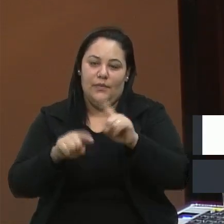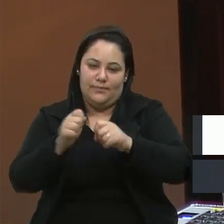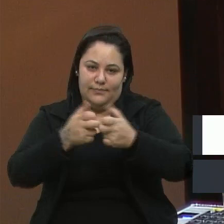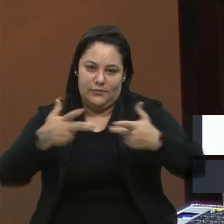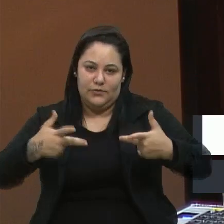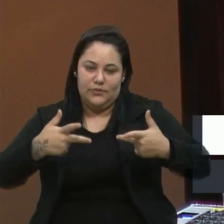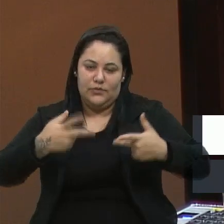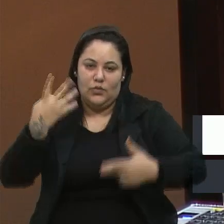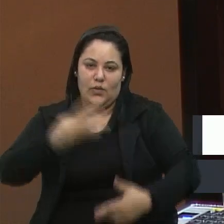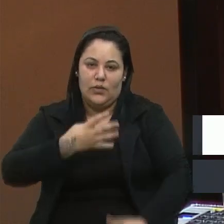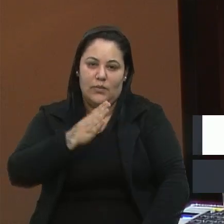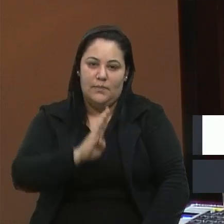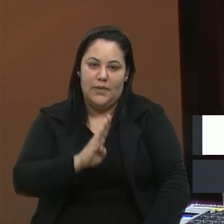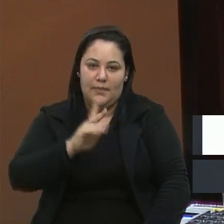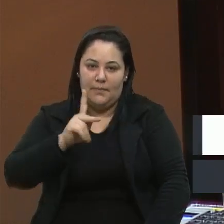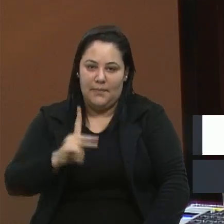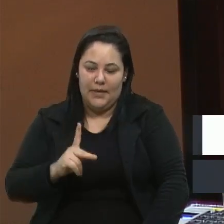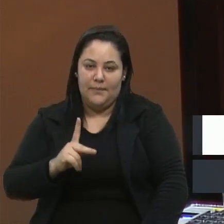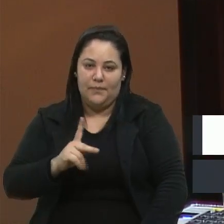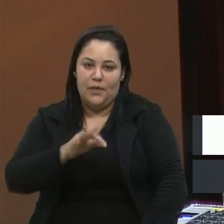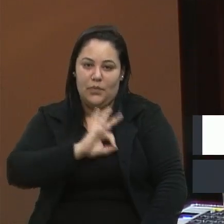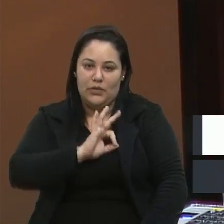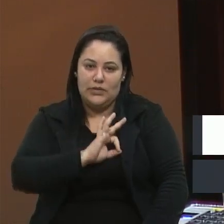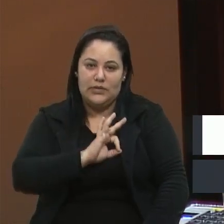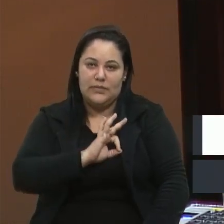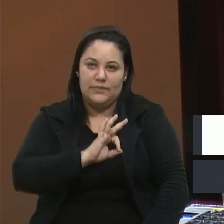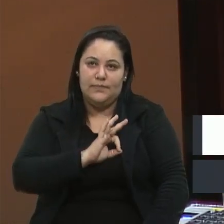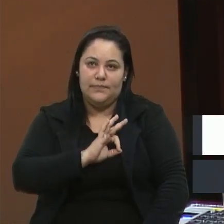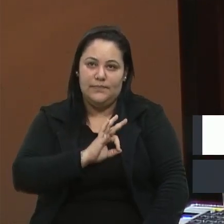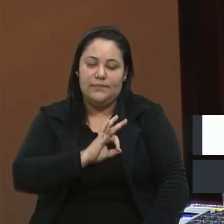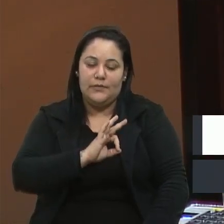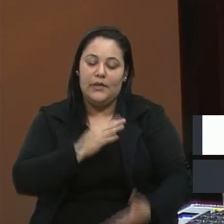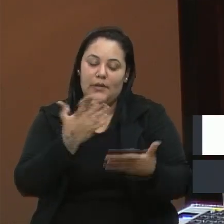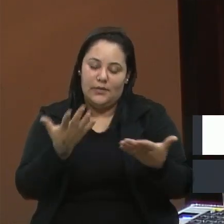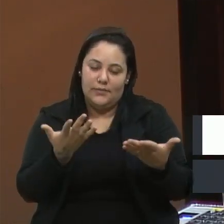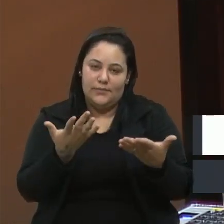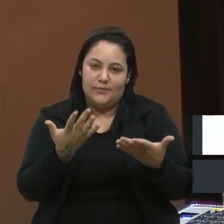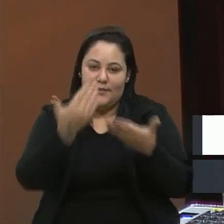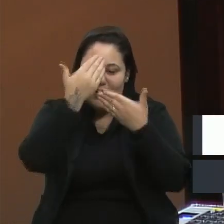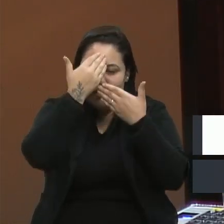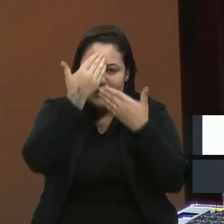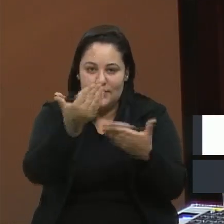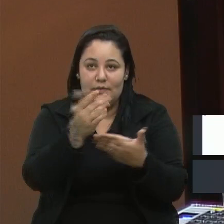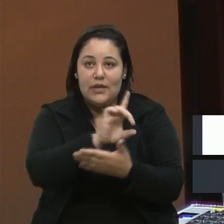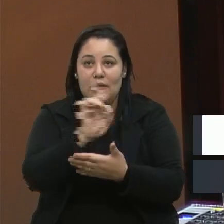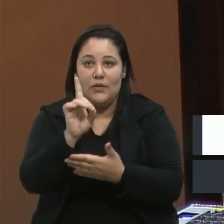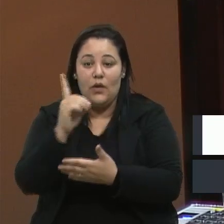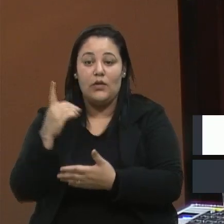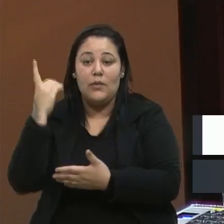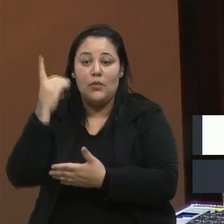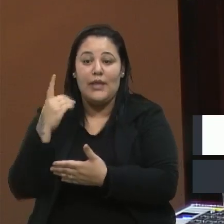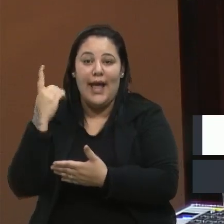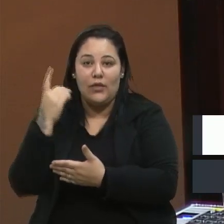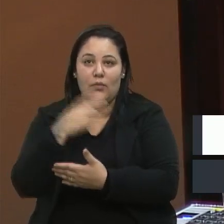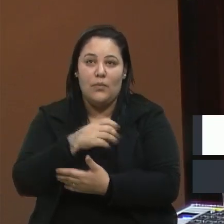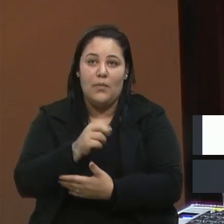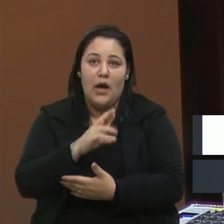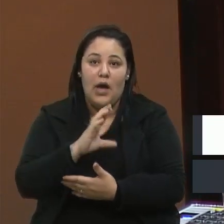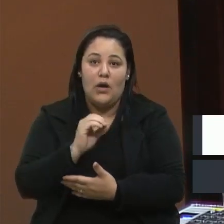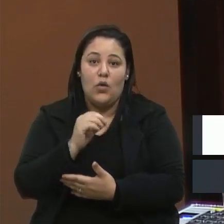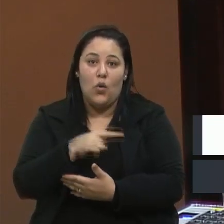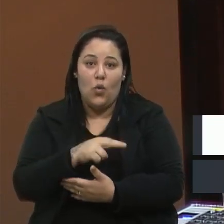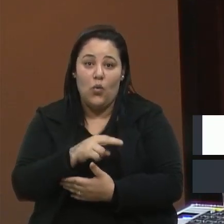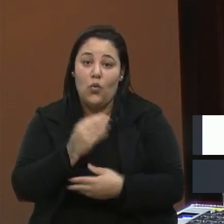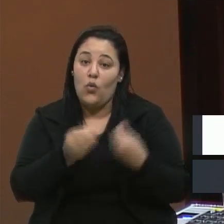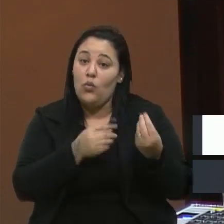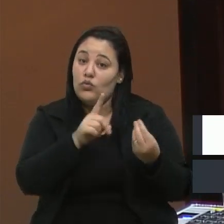Choque aí de R$150 mil. Então, aqui cabe ao agradecimento, não ao deputado Marcon, porque, que nem o senhor falou, é dinheiro do